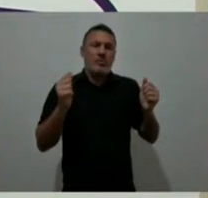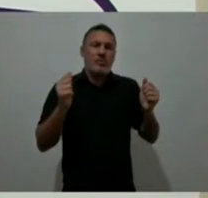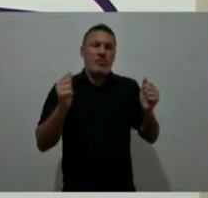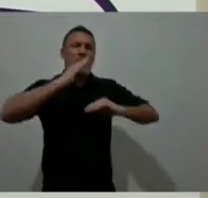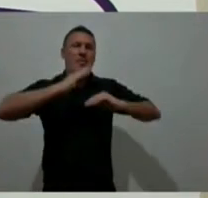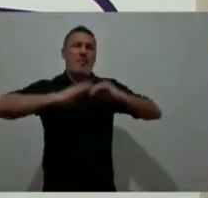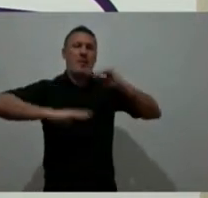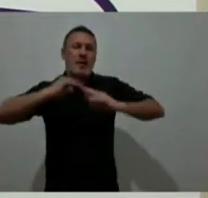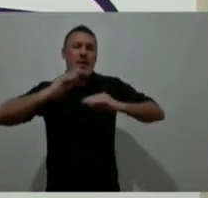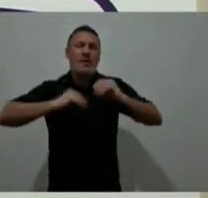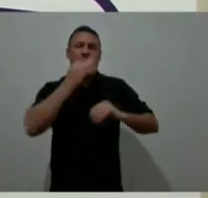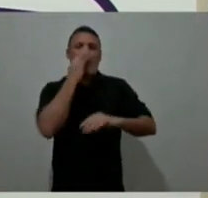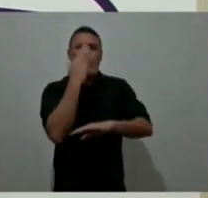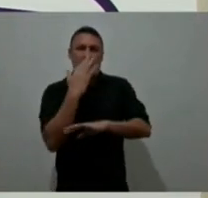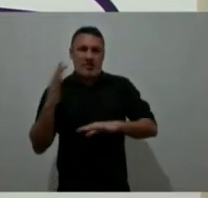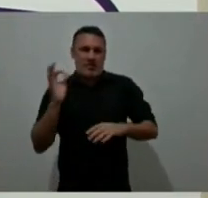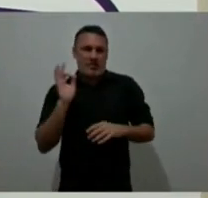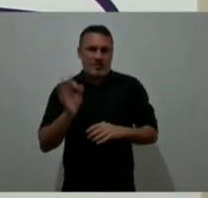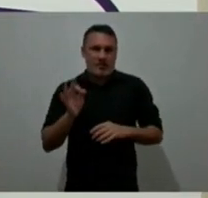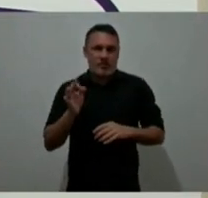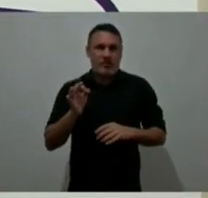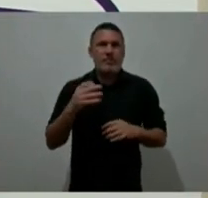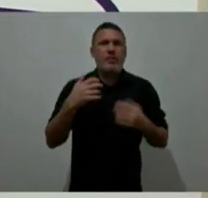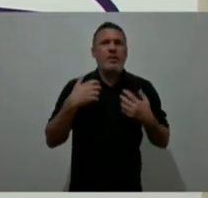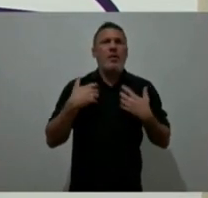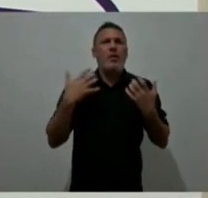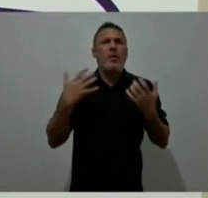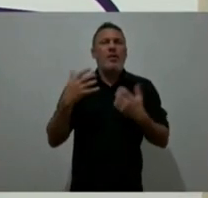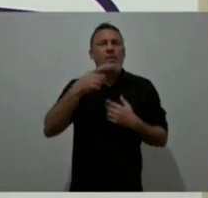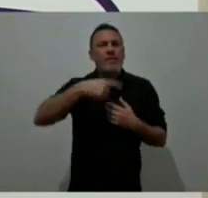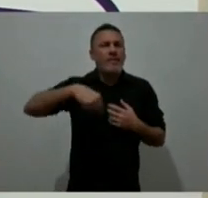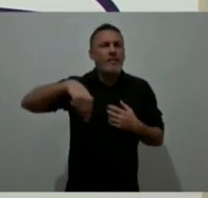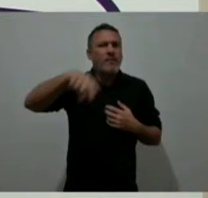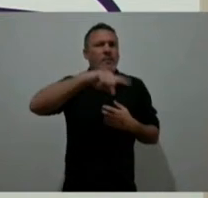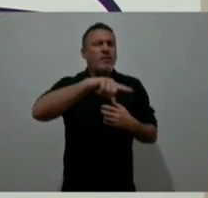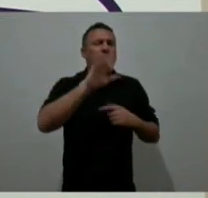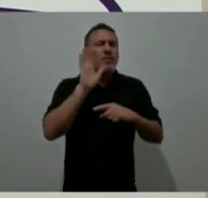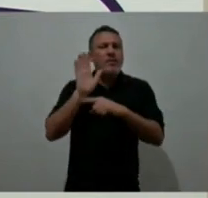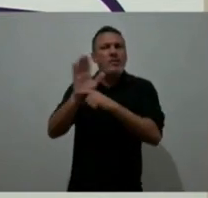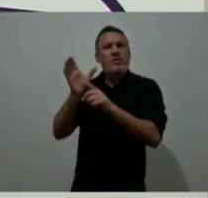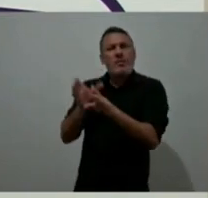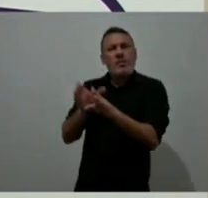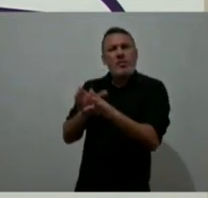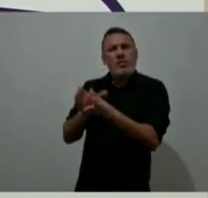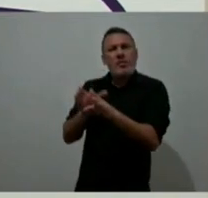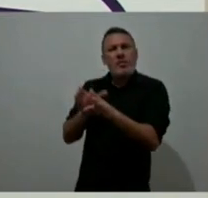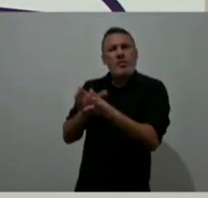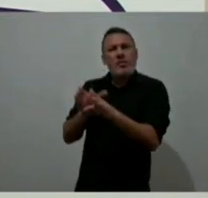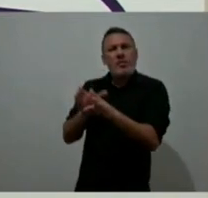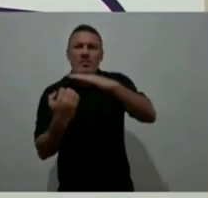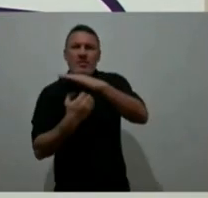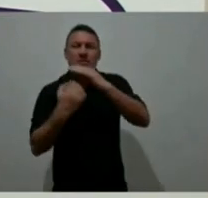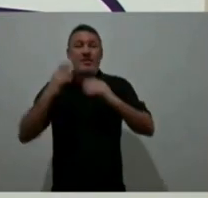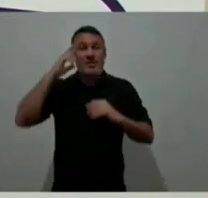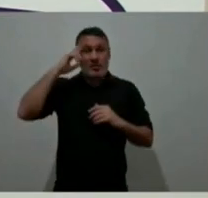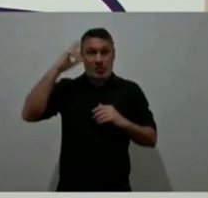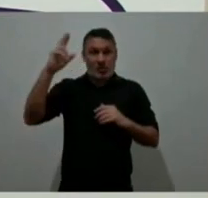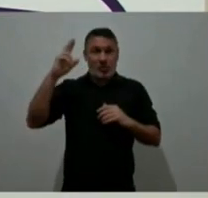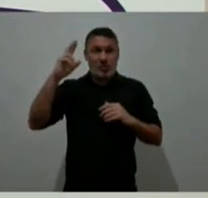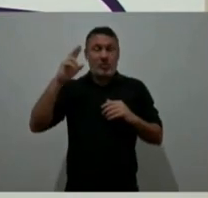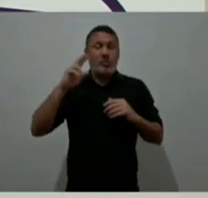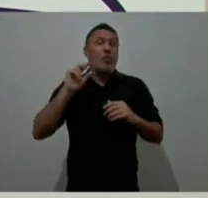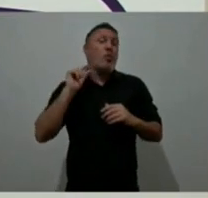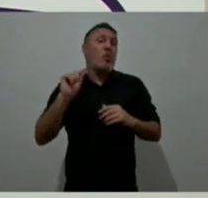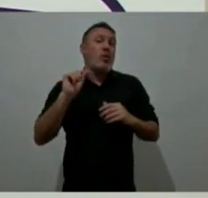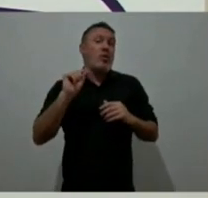pudesse aqui ajudar nos empresários a entender como que a gente pode fazer com que o desenvolvimento econômico